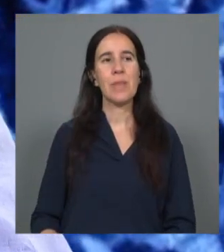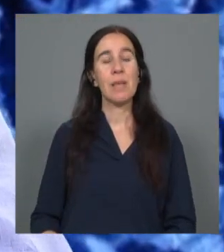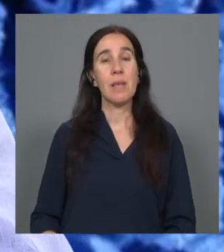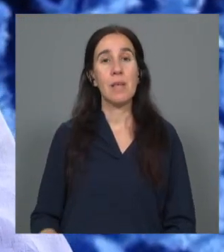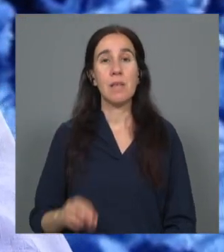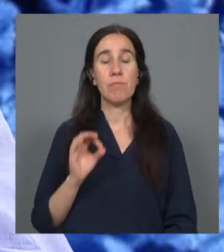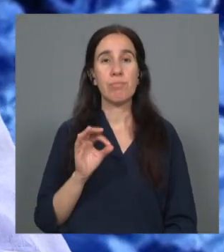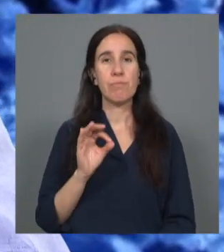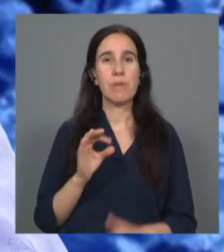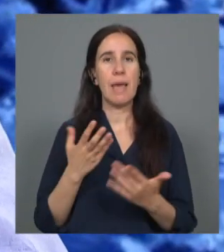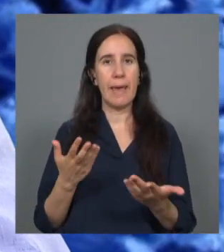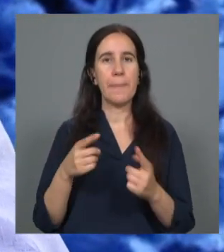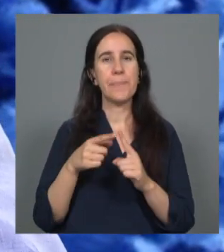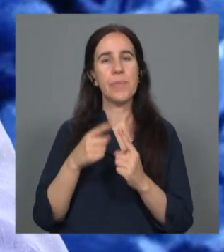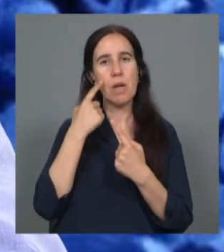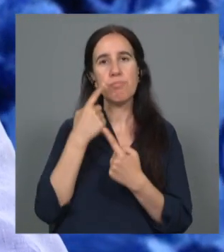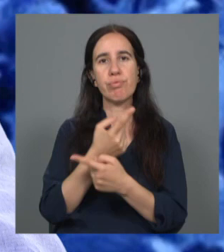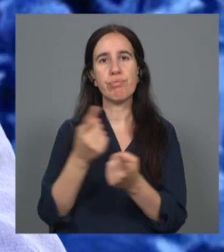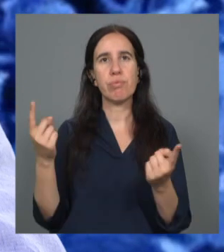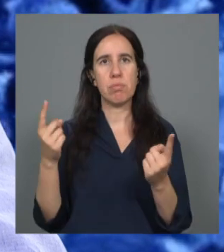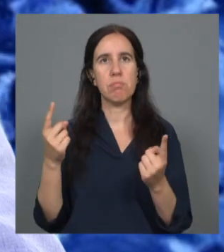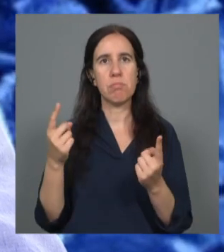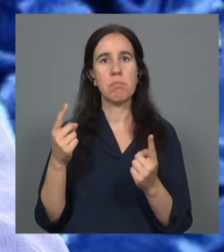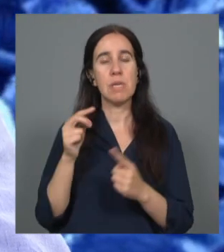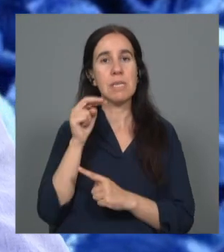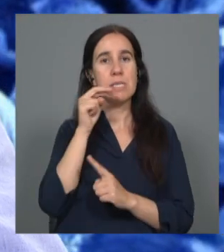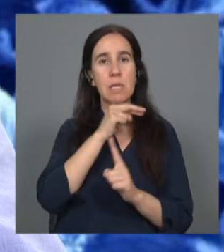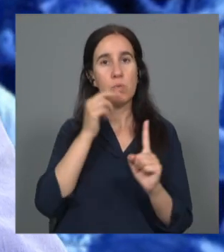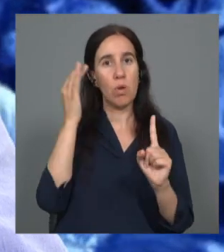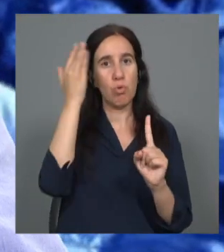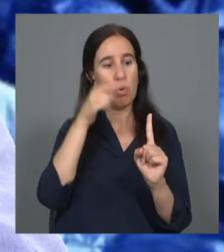Basicamente, é divulgar a herança de Santo António.